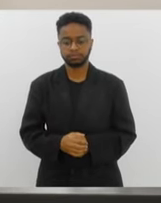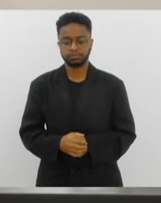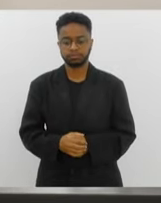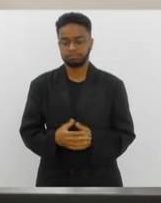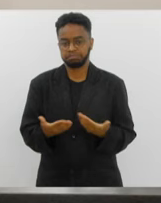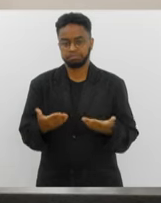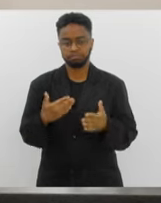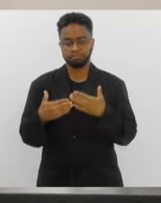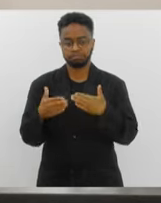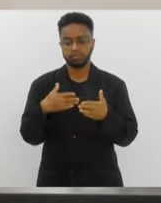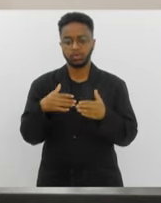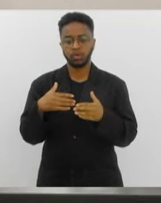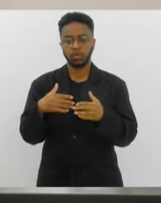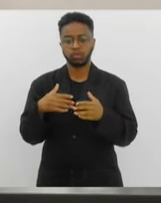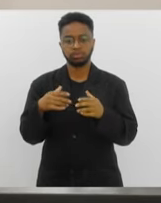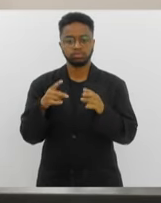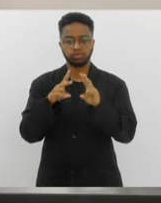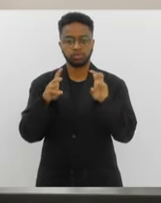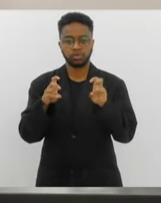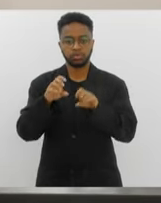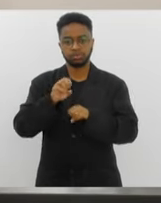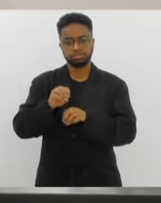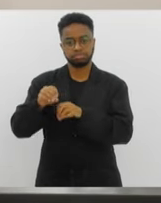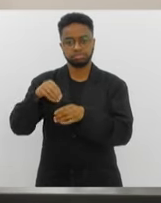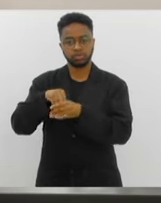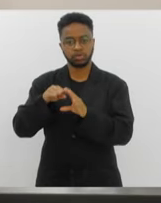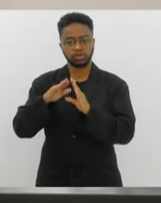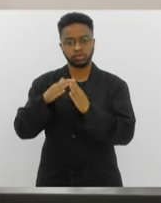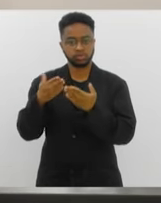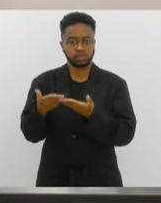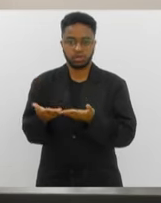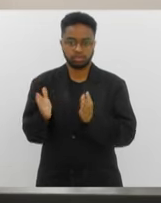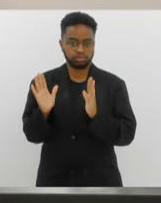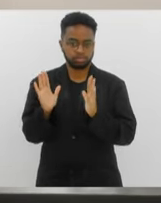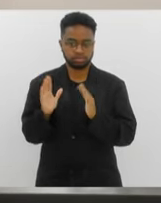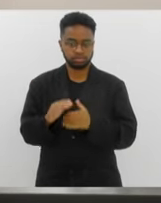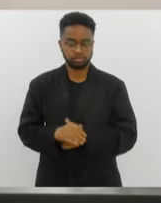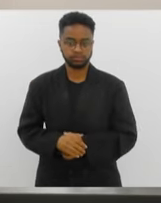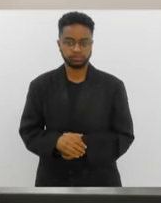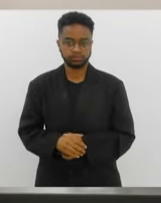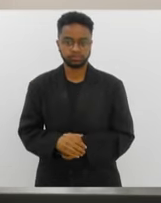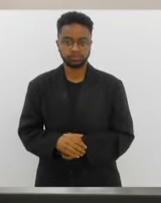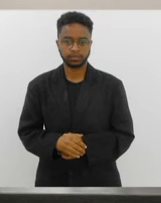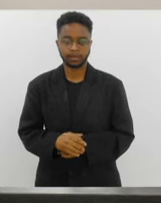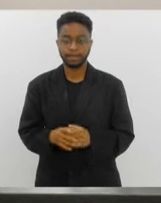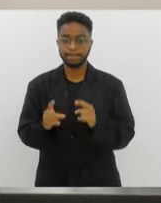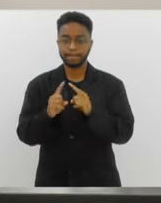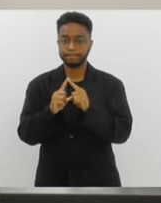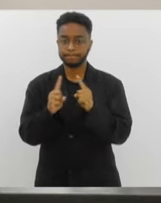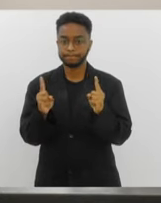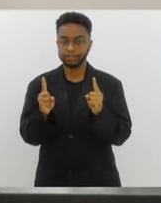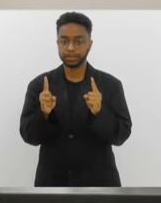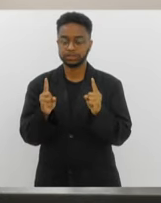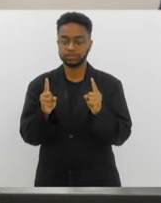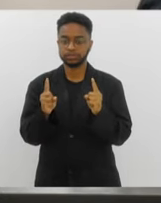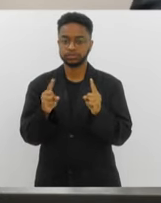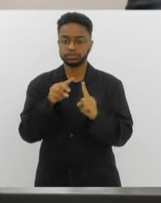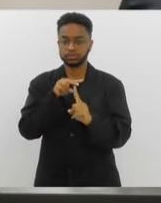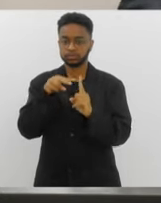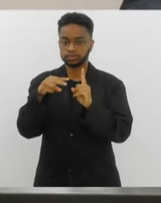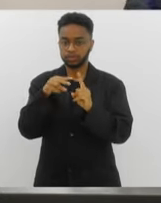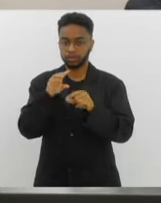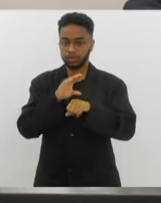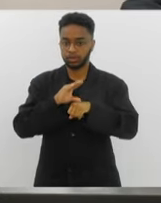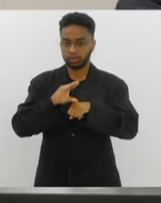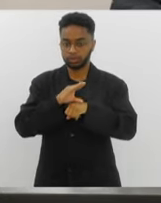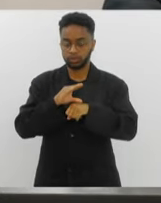mérito sobre a matéria do homeschool, educação domiciliar, como queiram, o fato é, sob o prisma da constitucionalidade, não